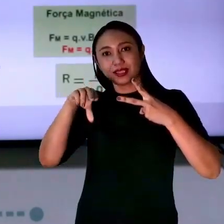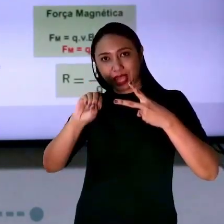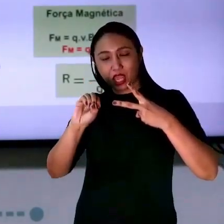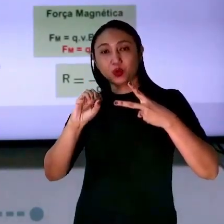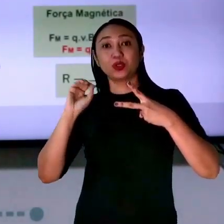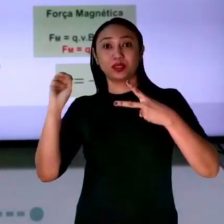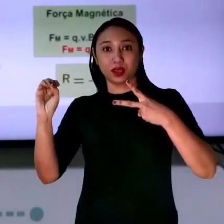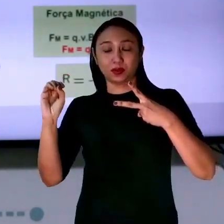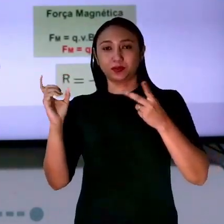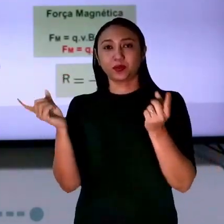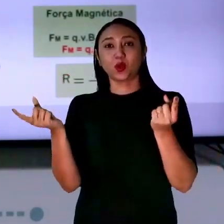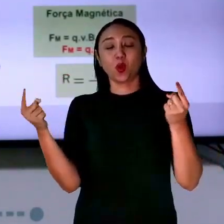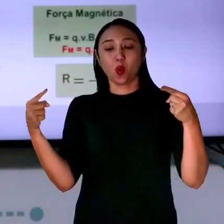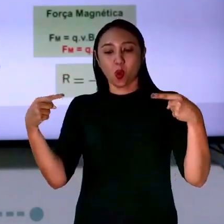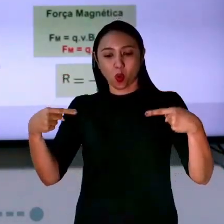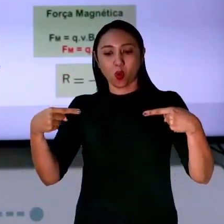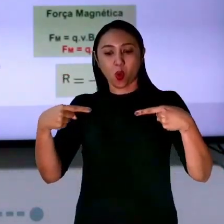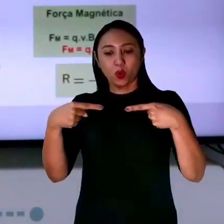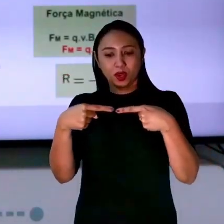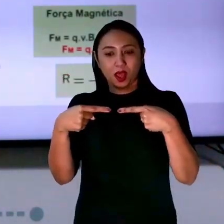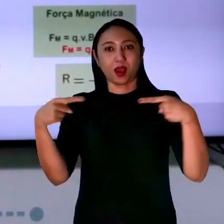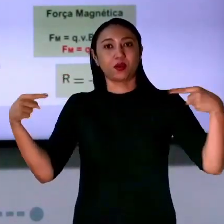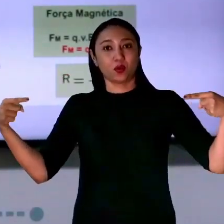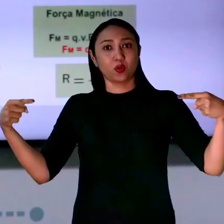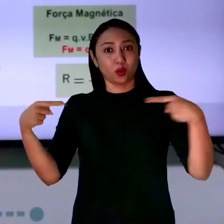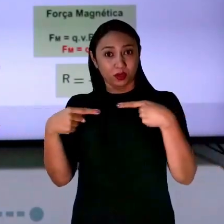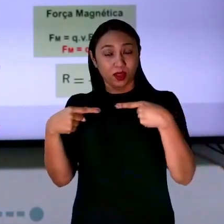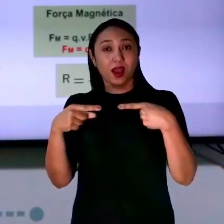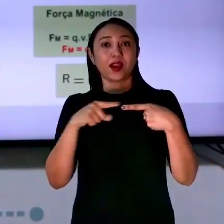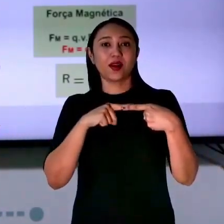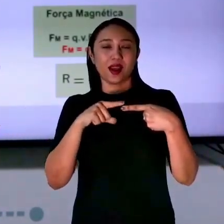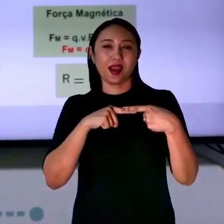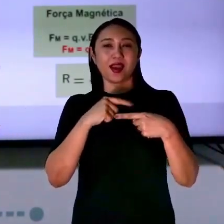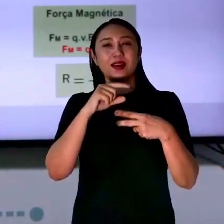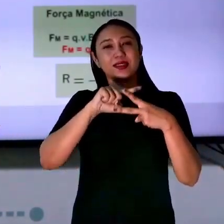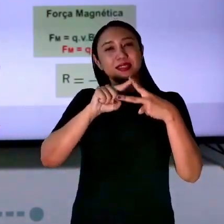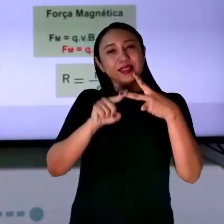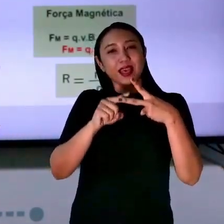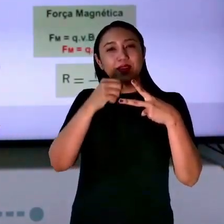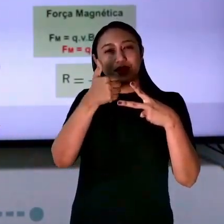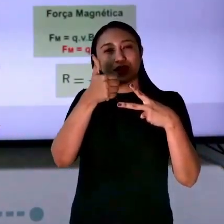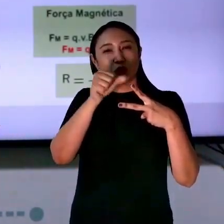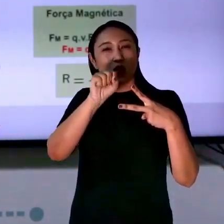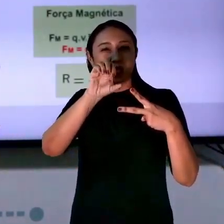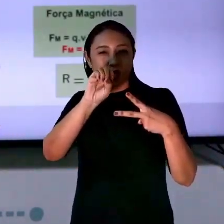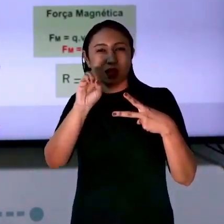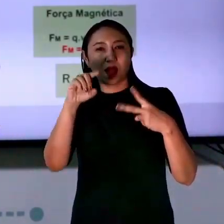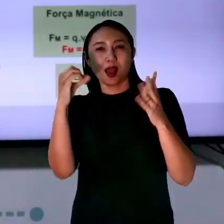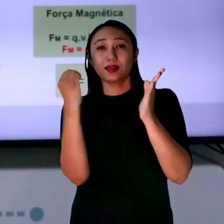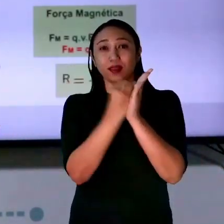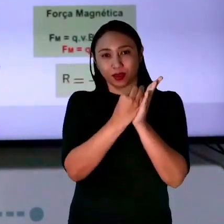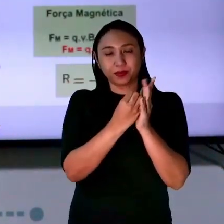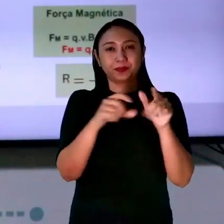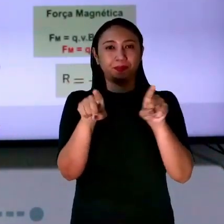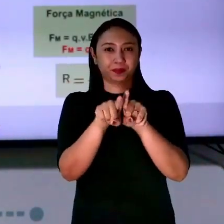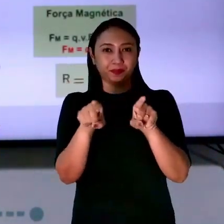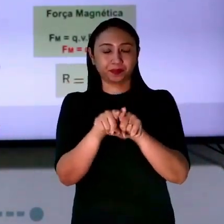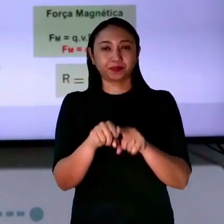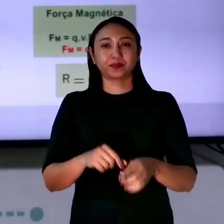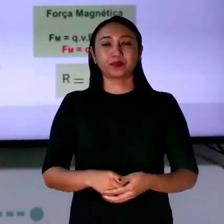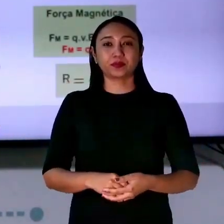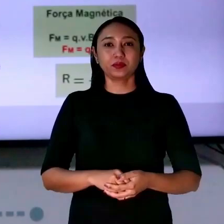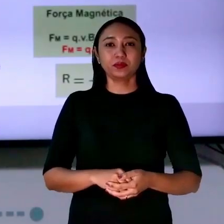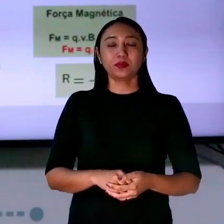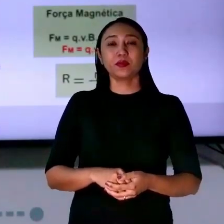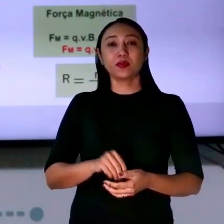sentido oposto, a carga com o campo é 180 e o seno de 180 é zero. Então, nesse segundo caso, com